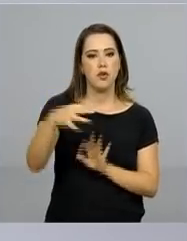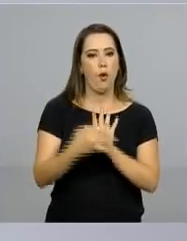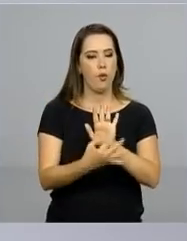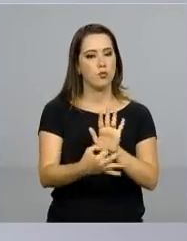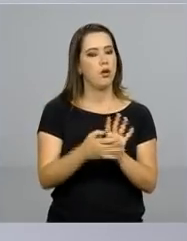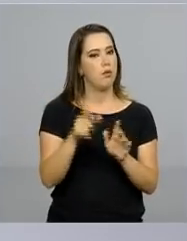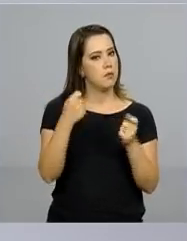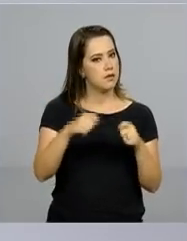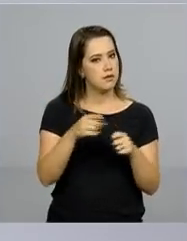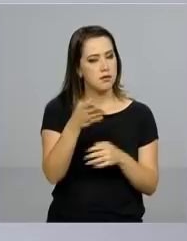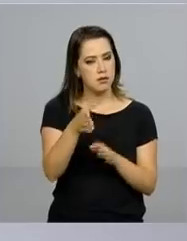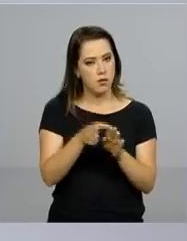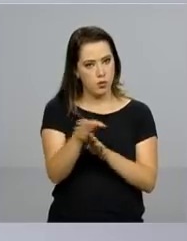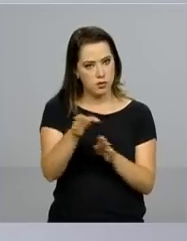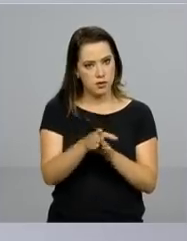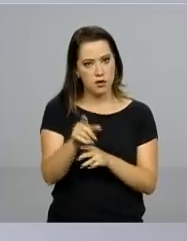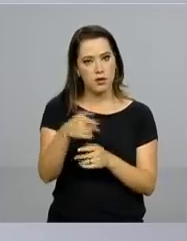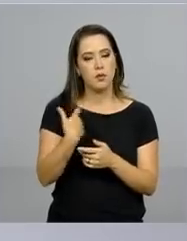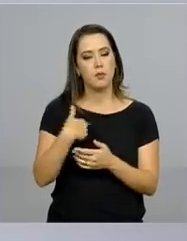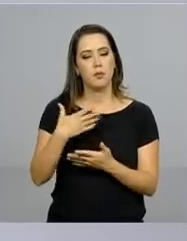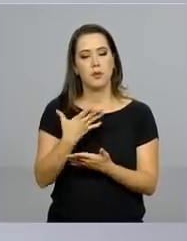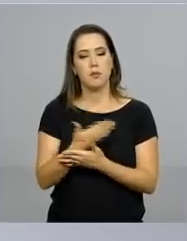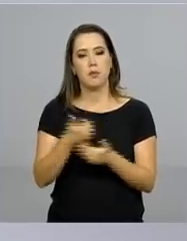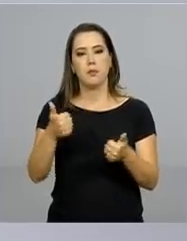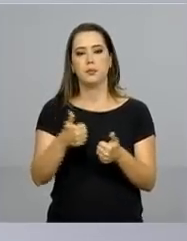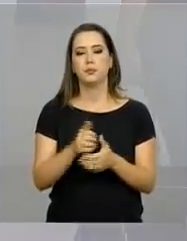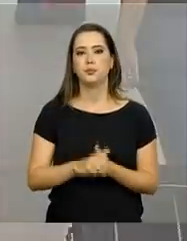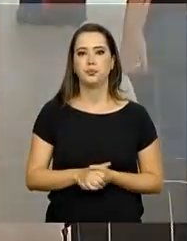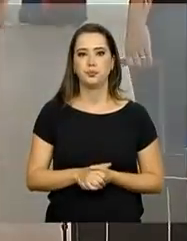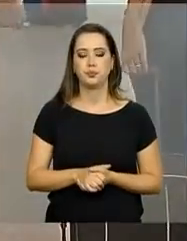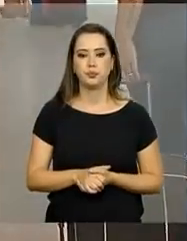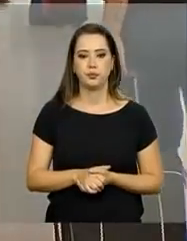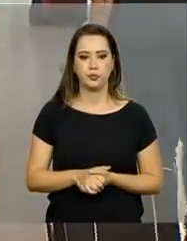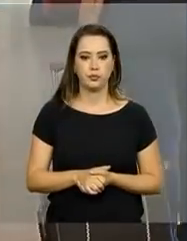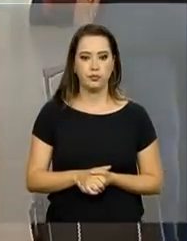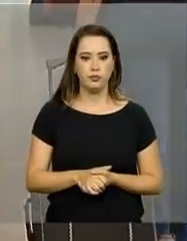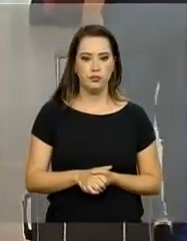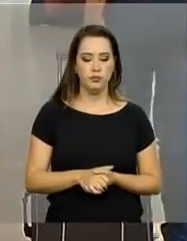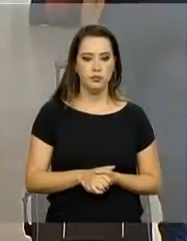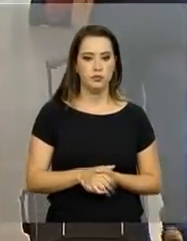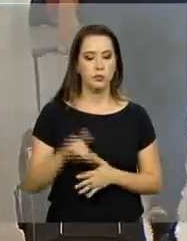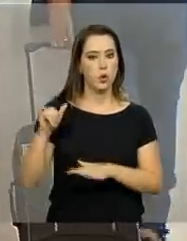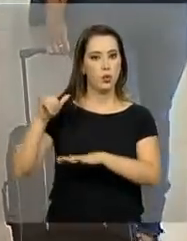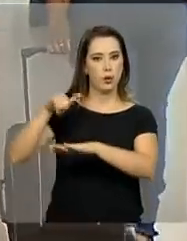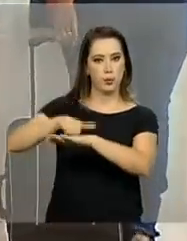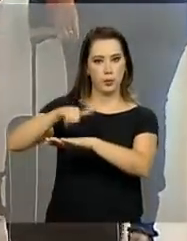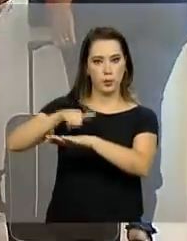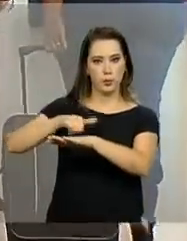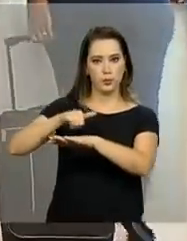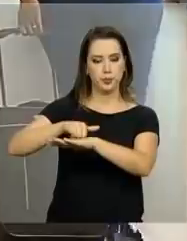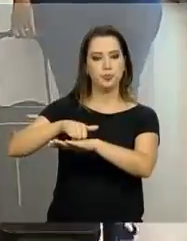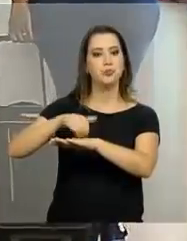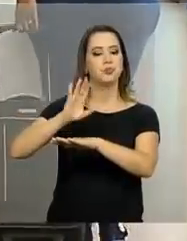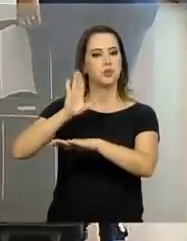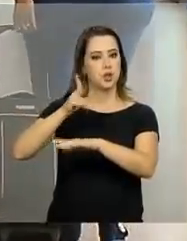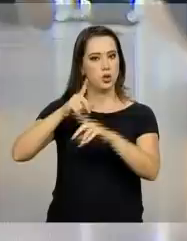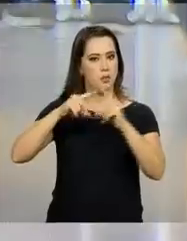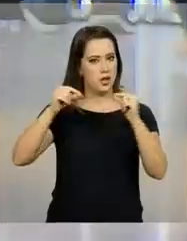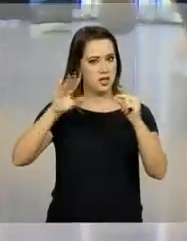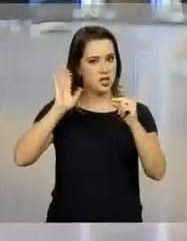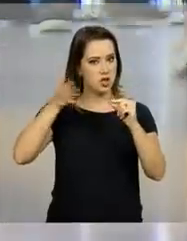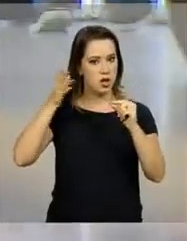evitar contratempos na hora de aproveitar a folga. No aeroporto de Brasília, o movimento já é